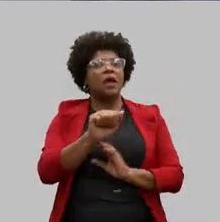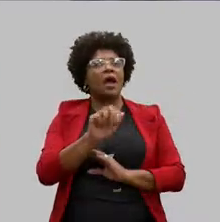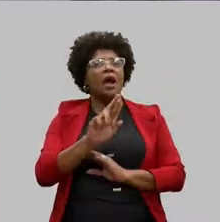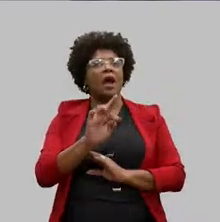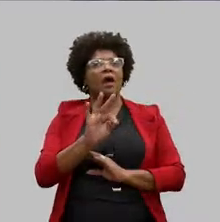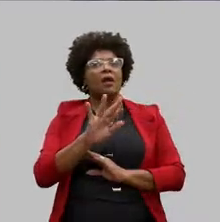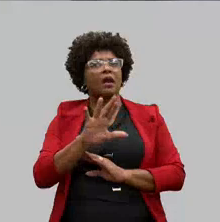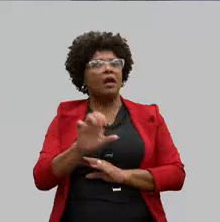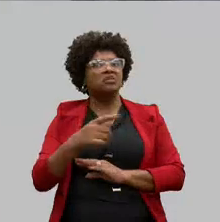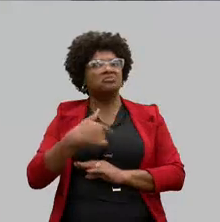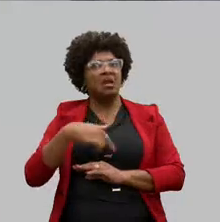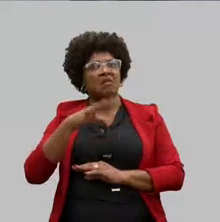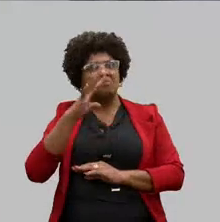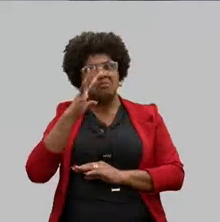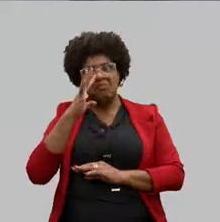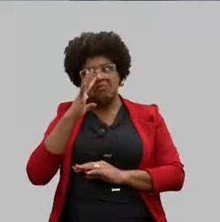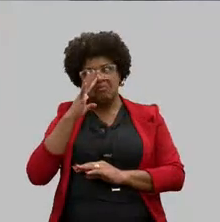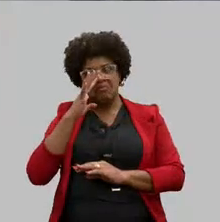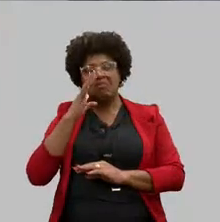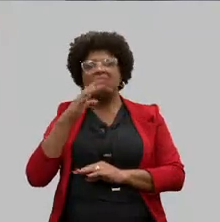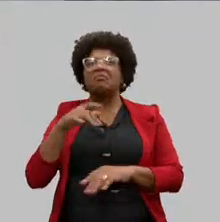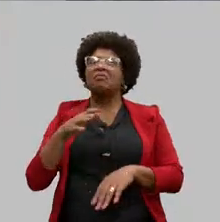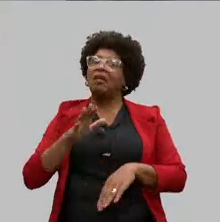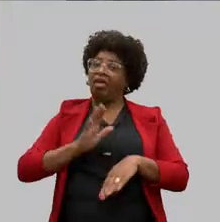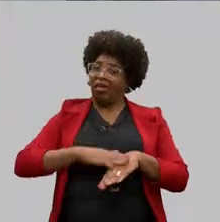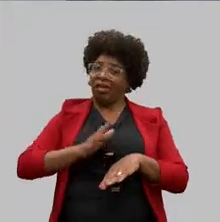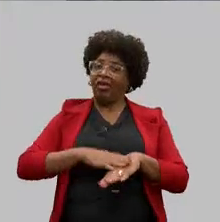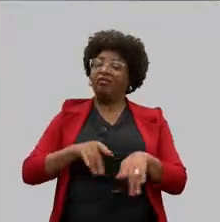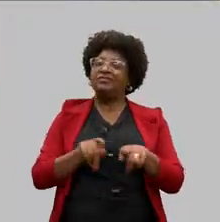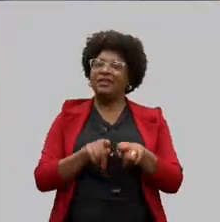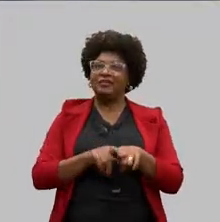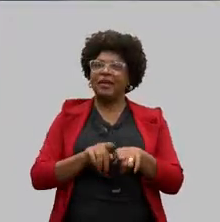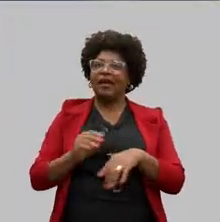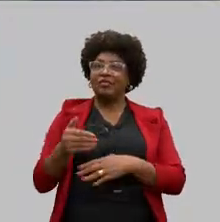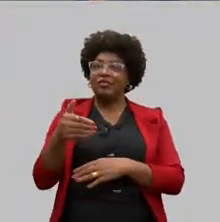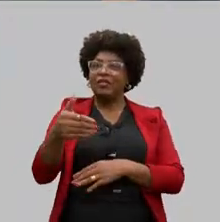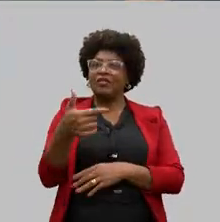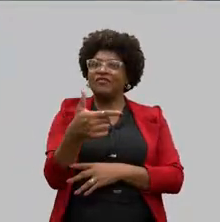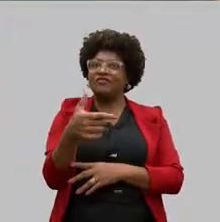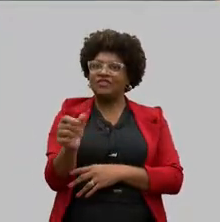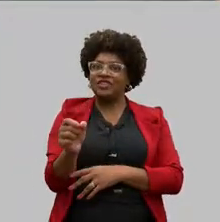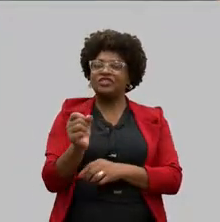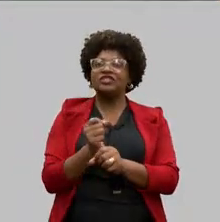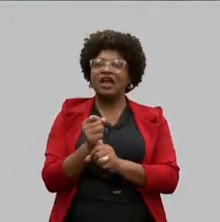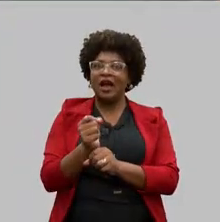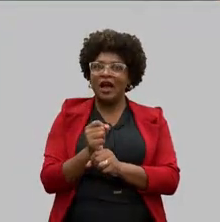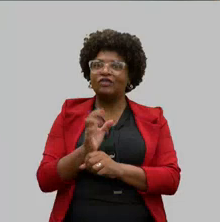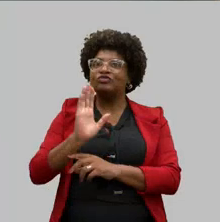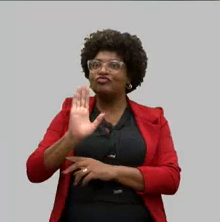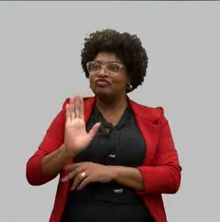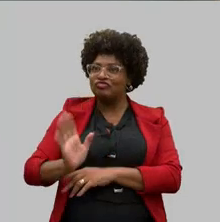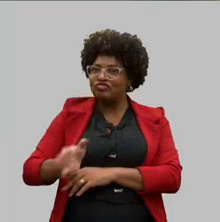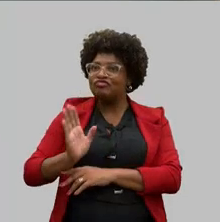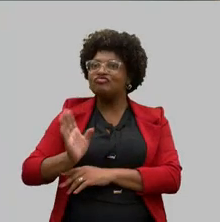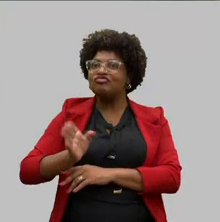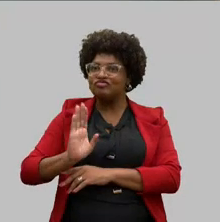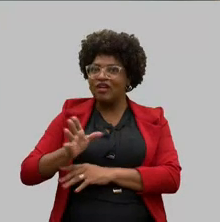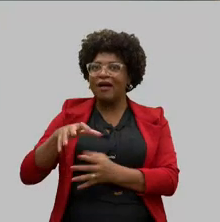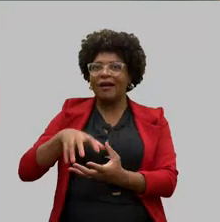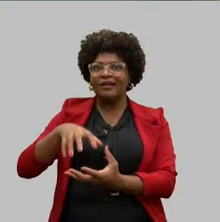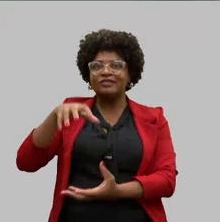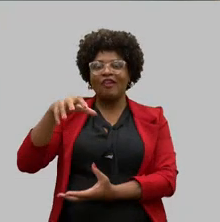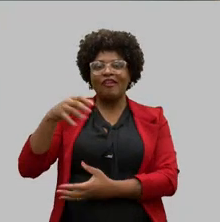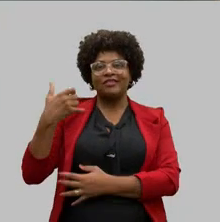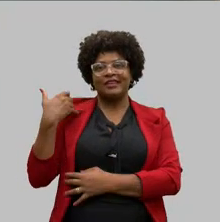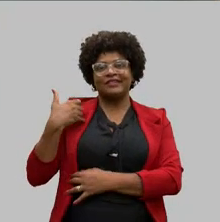Eu também assim como Rodrigo daqui a 20 anos já vou fazer parte também da melhor idade tô com 46 Então vai